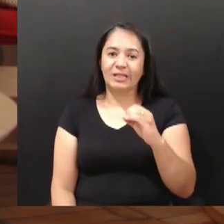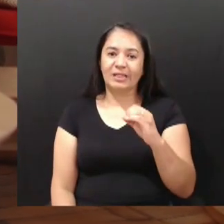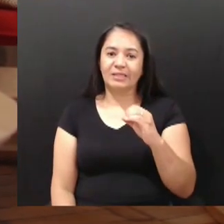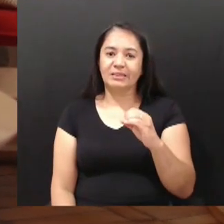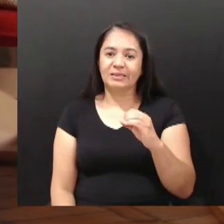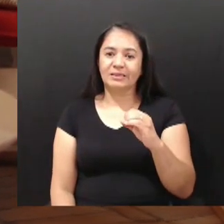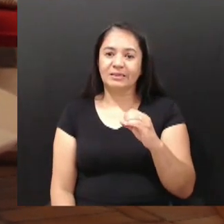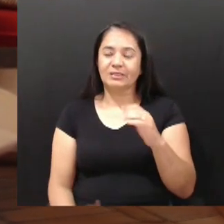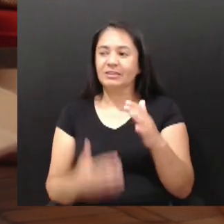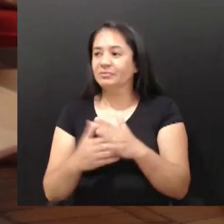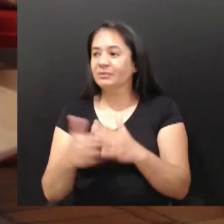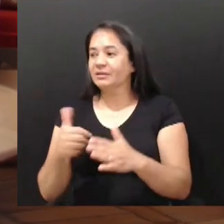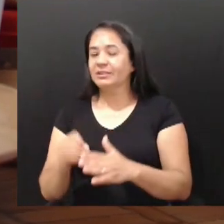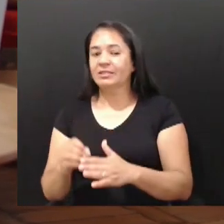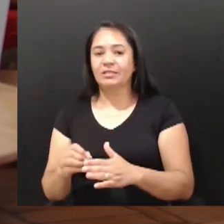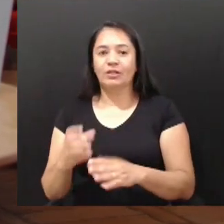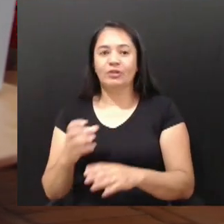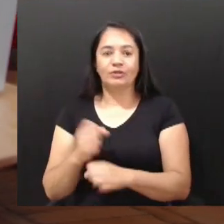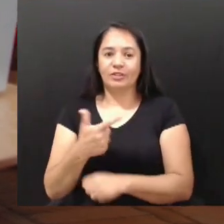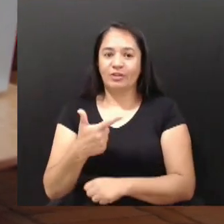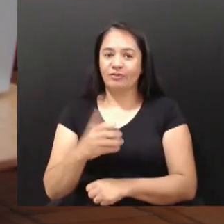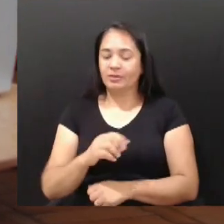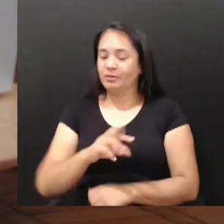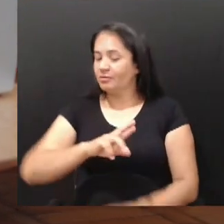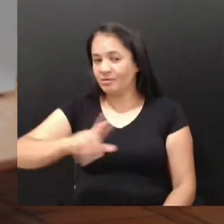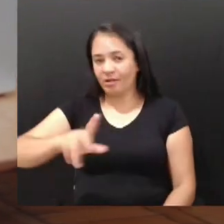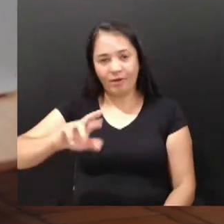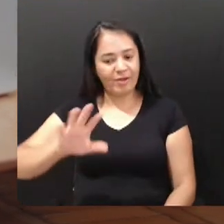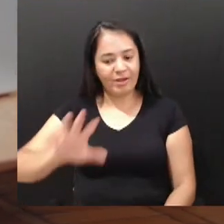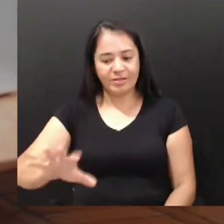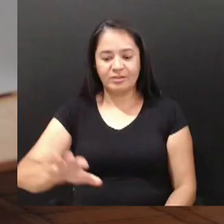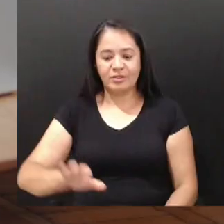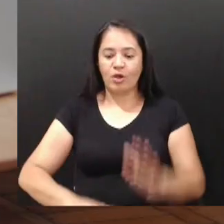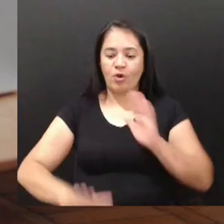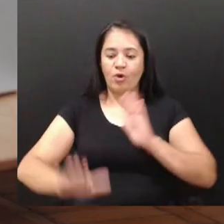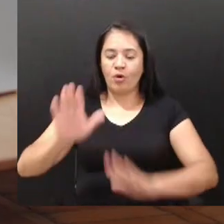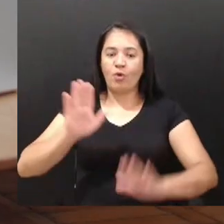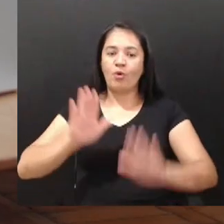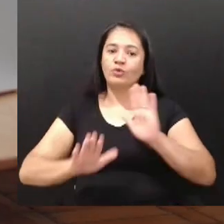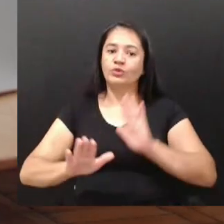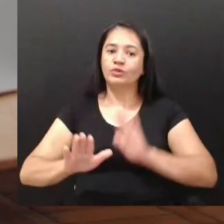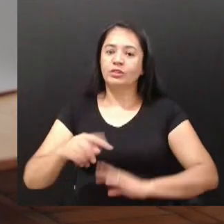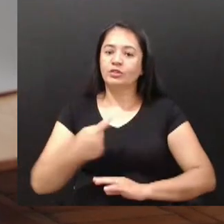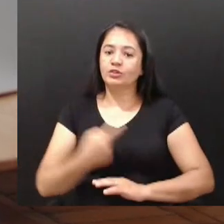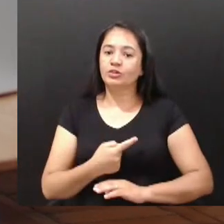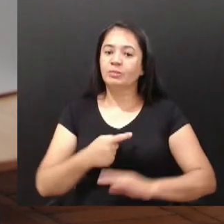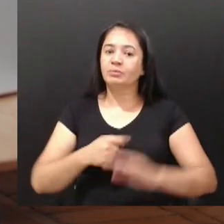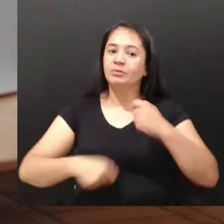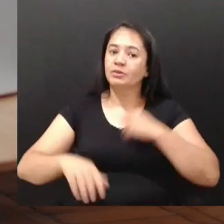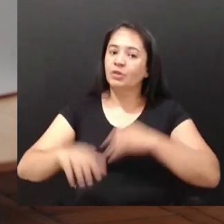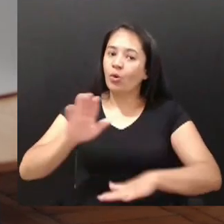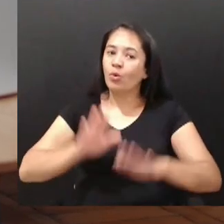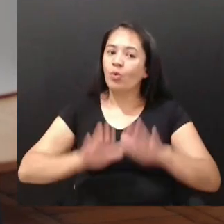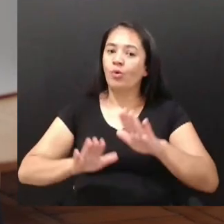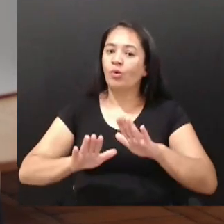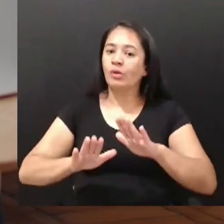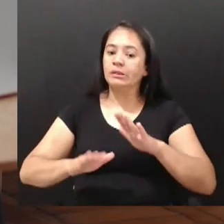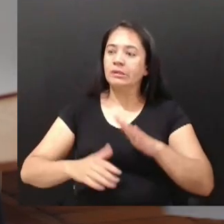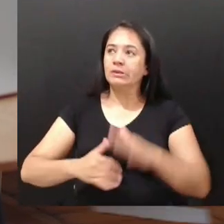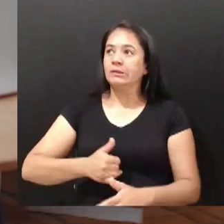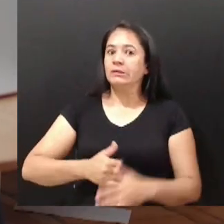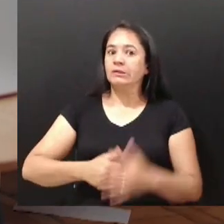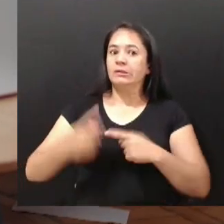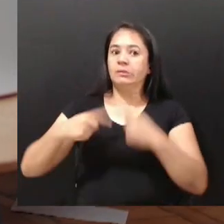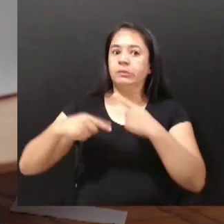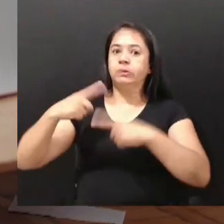ganho 20. Não é assim. Toma cuidado. Então a gente tem que tomar um pouquinho de cuidado com extrapolar os recursos que a gente